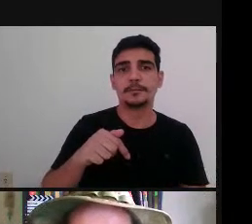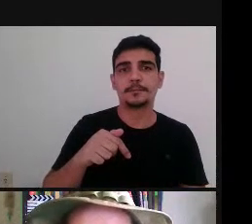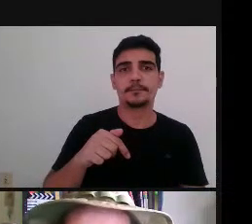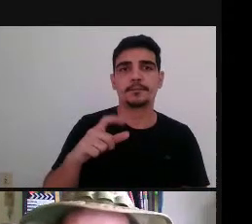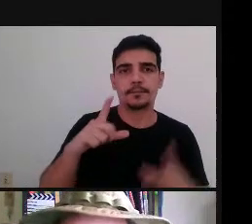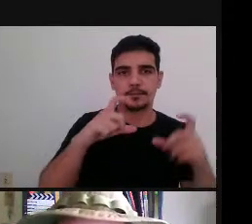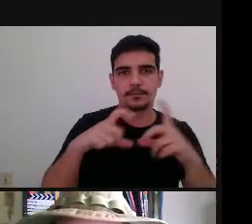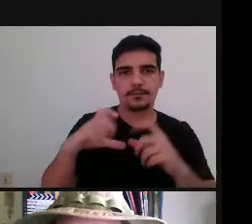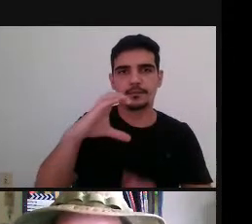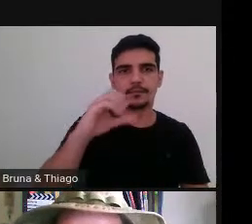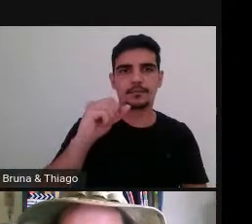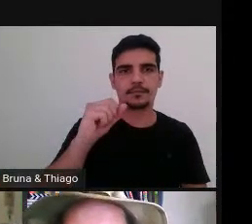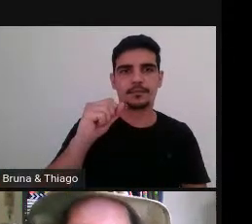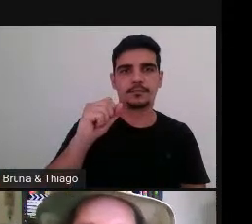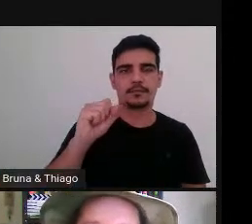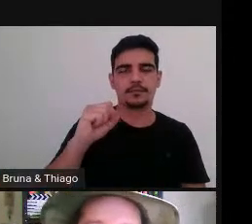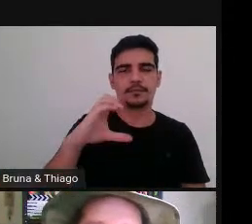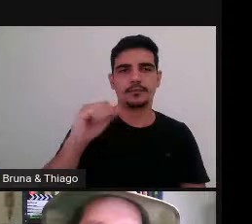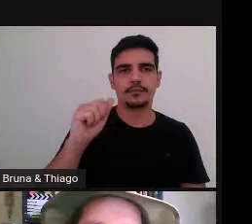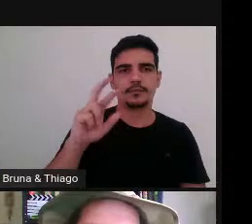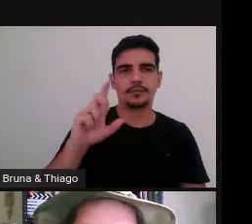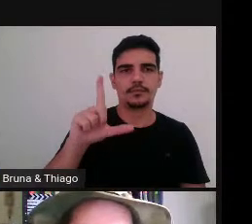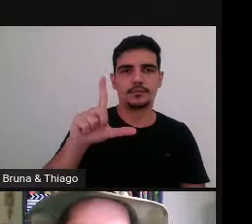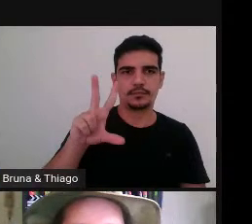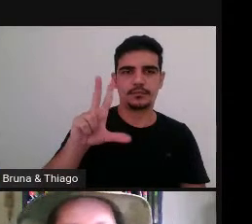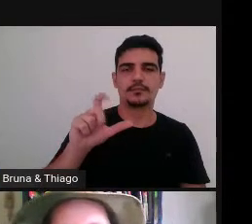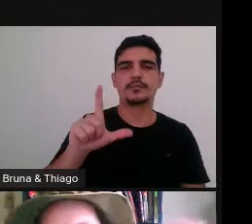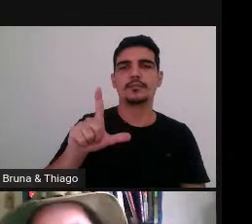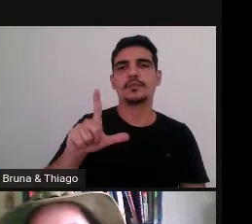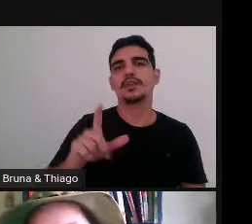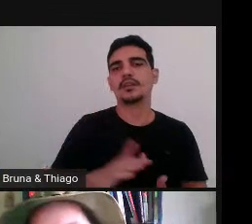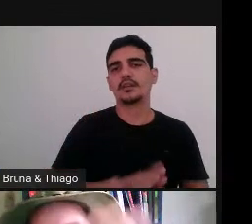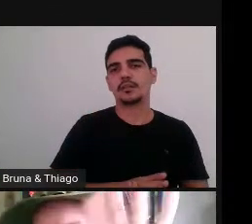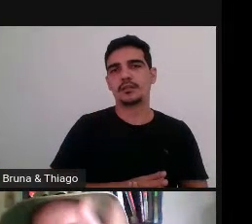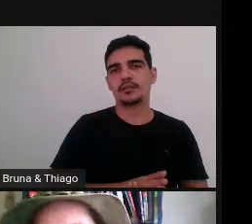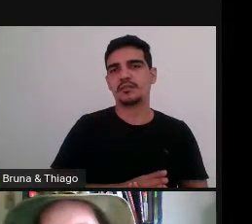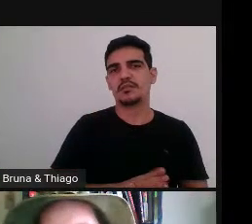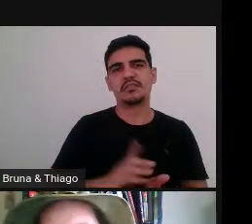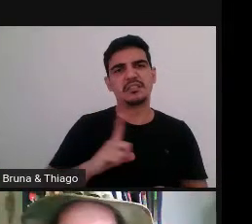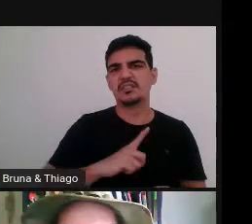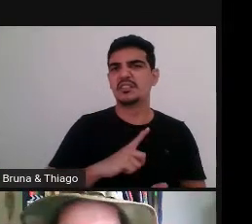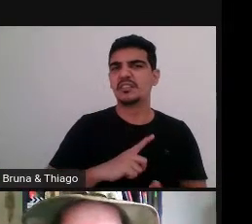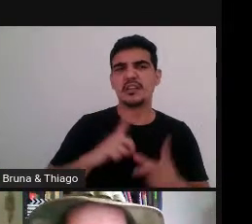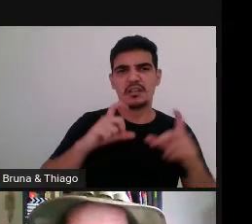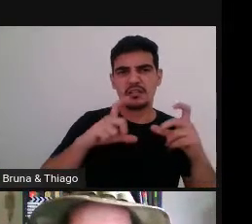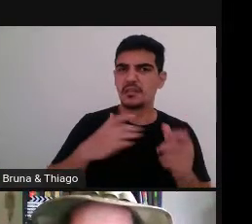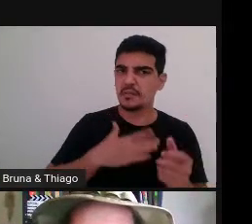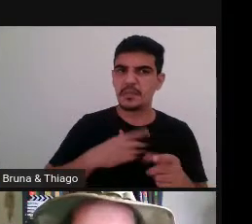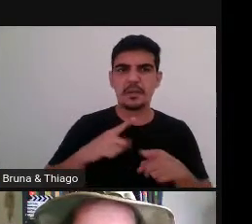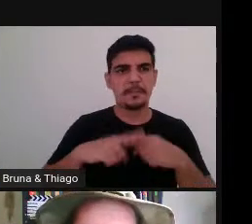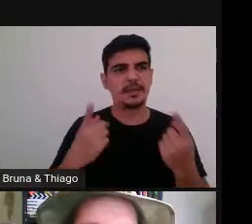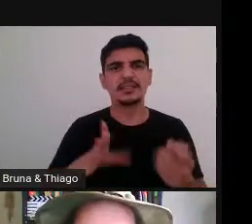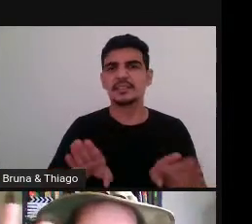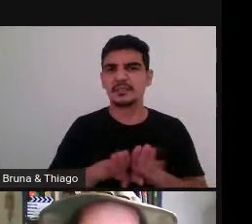a fonte, é o Rodolfo. Então, algumas fotos são minhas, outras são da internet, embora eu tenha fotos também de cascavel, mas mais para